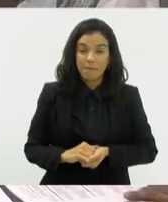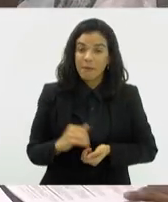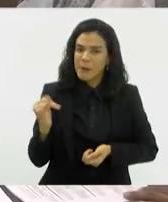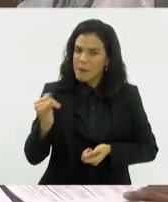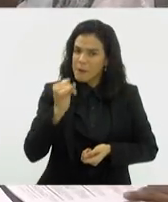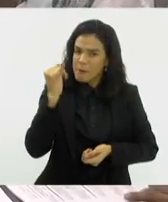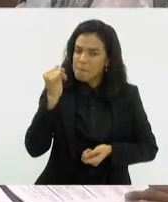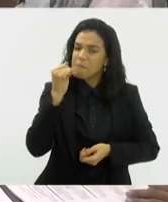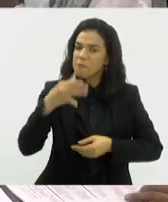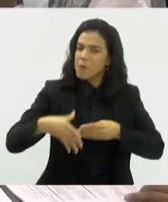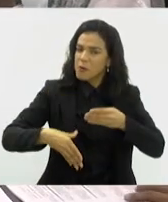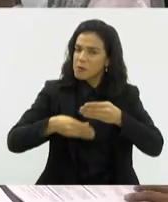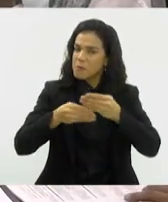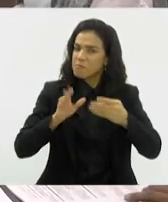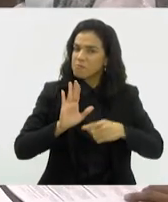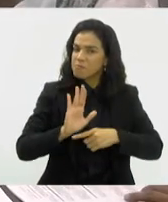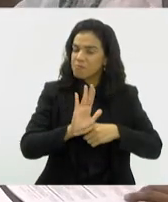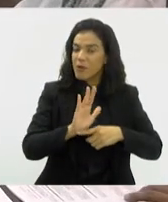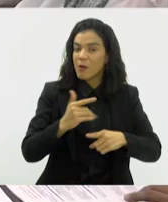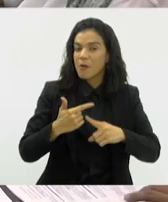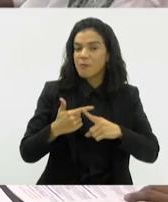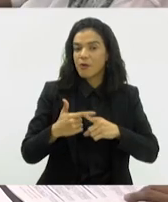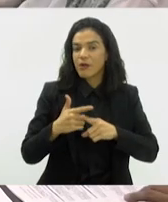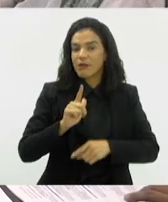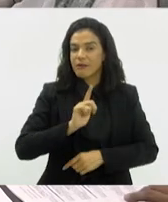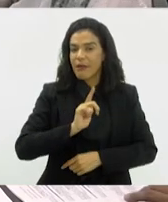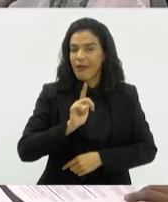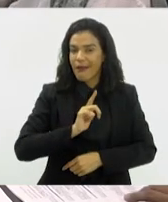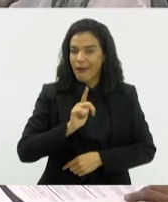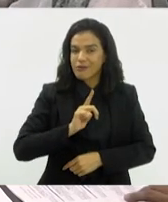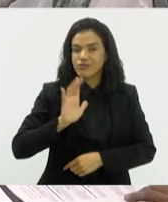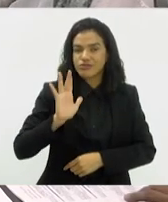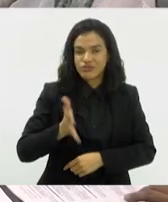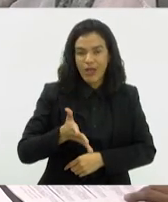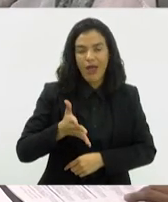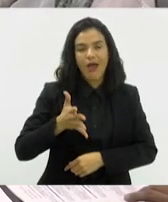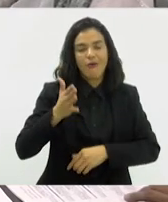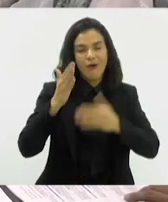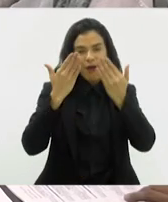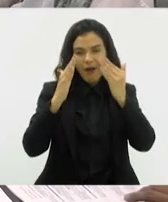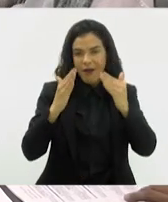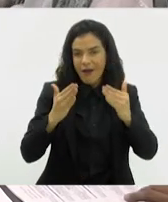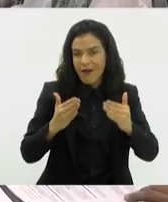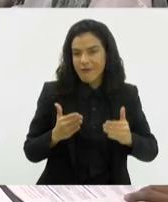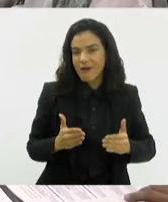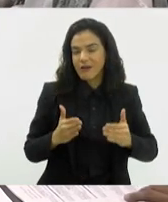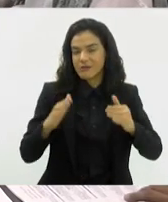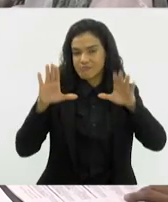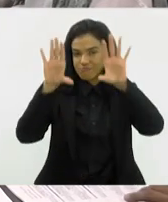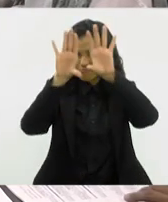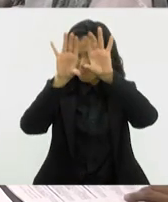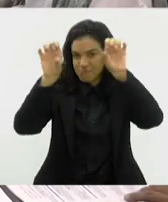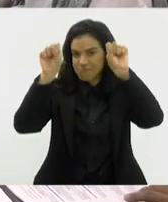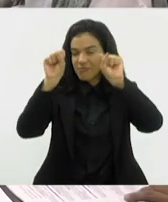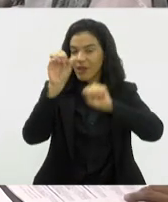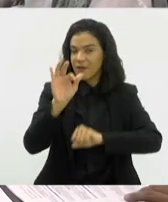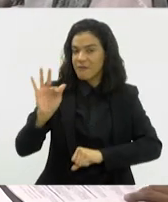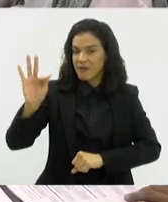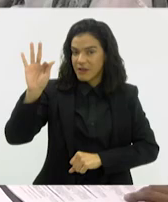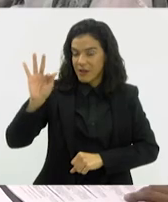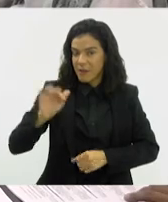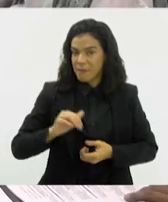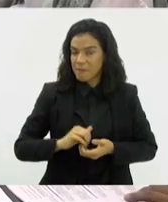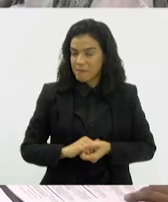Importante a sua contribuição, porque a gente tem já um caso específico analisado pelo Supremo Tribunal Federal.